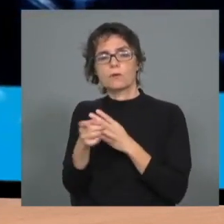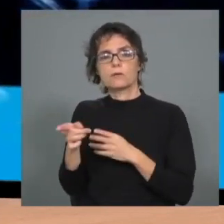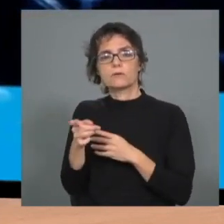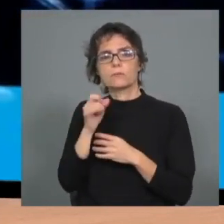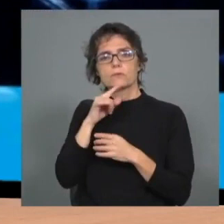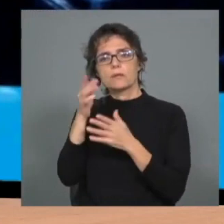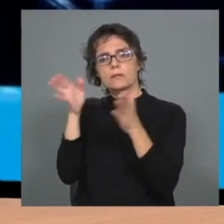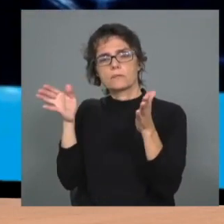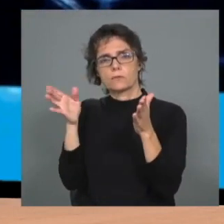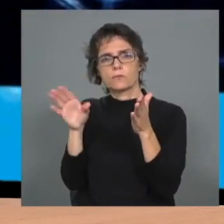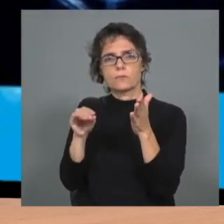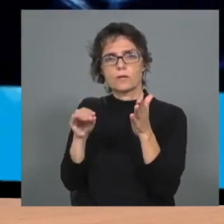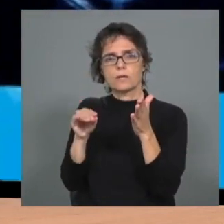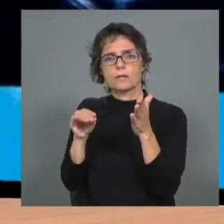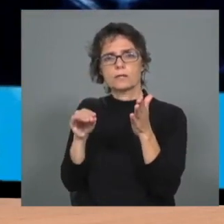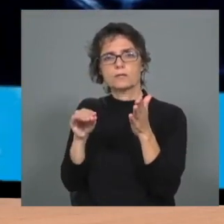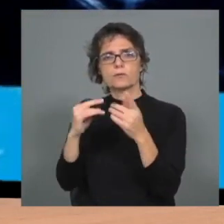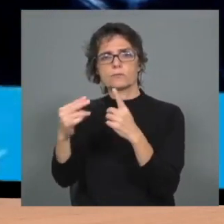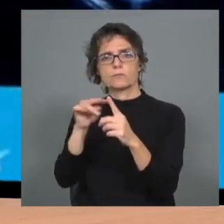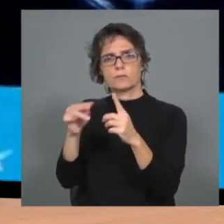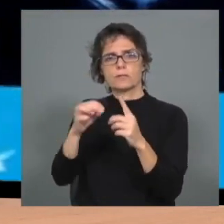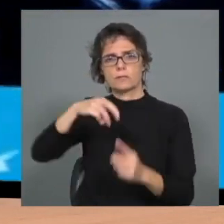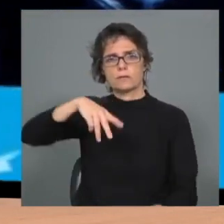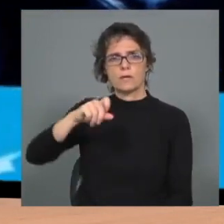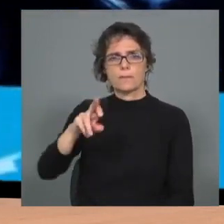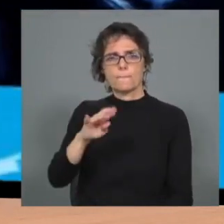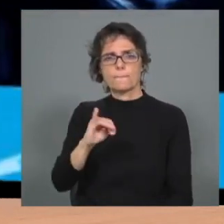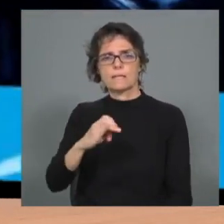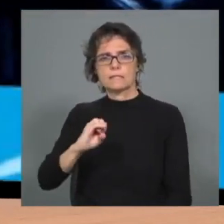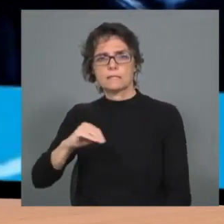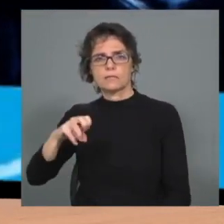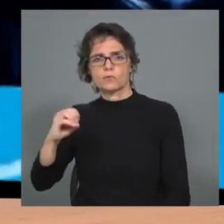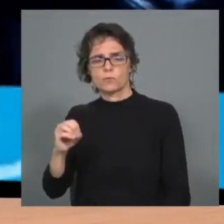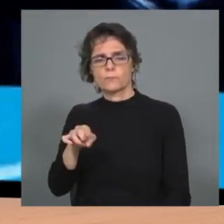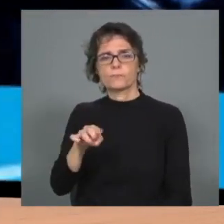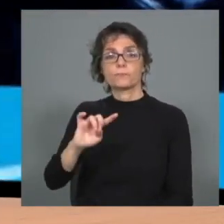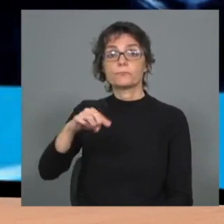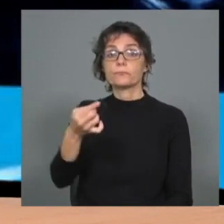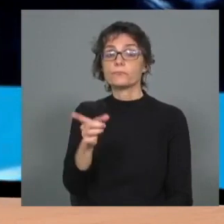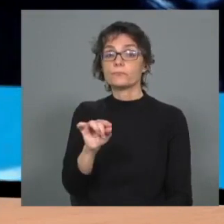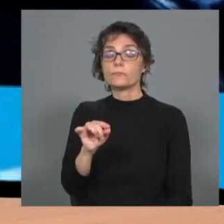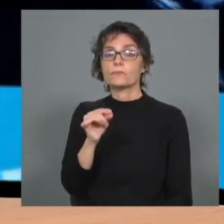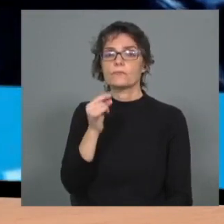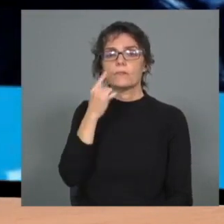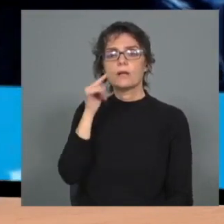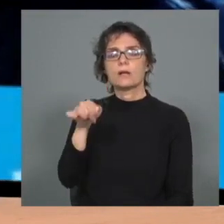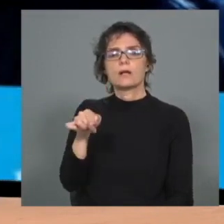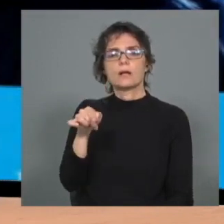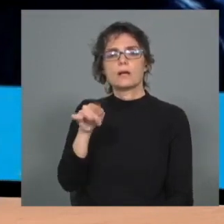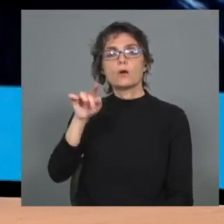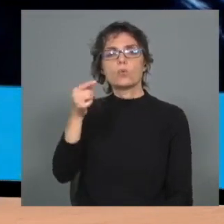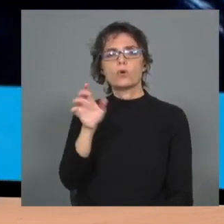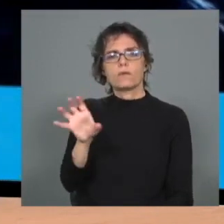mais alinhada a uma perspectiva marxista. Do outro lado, você tinha o que talvez eu vou chamar de um voitilismo, que é uma interpretação